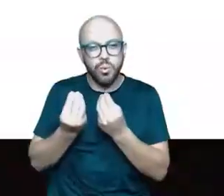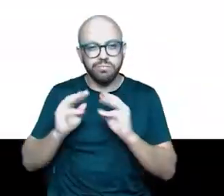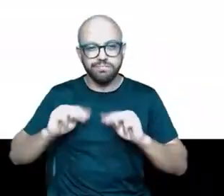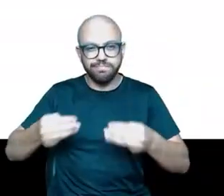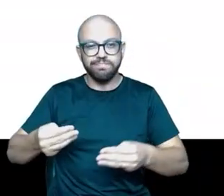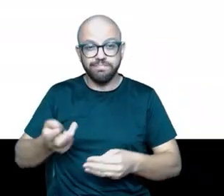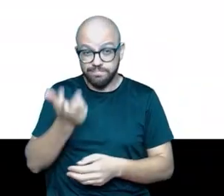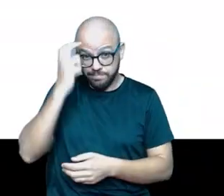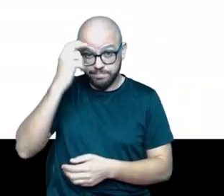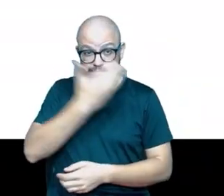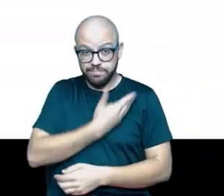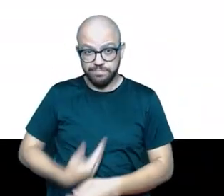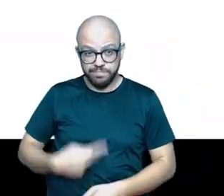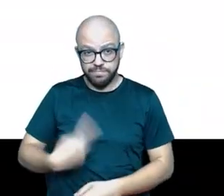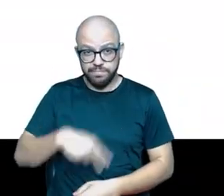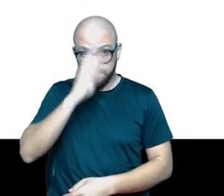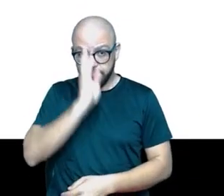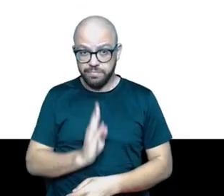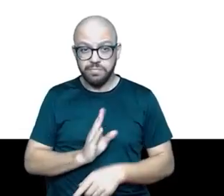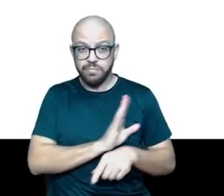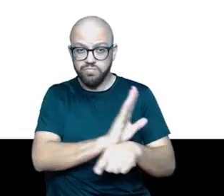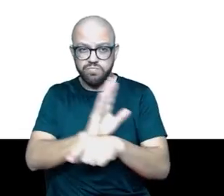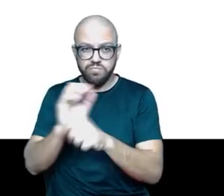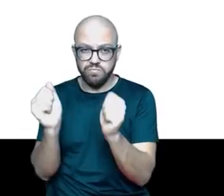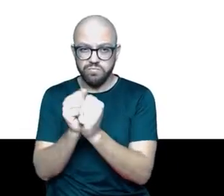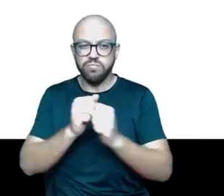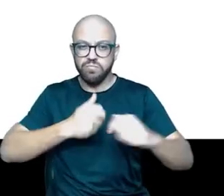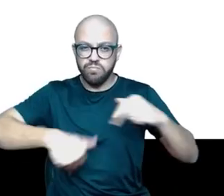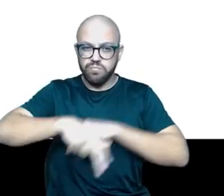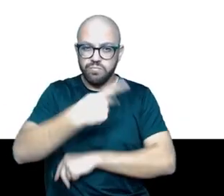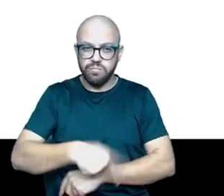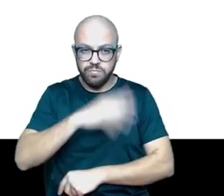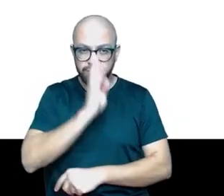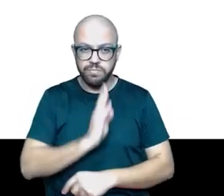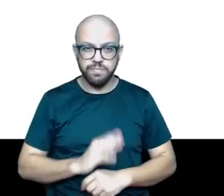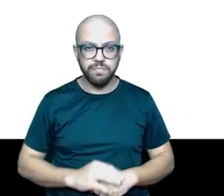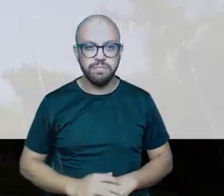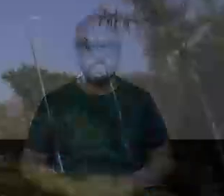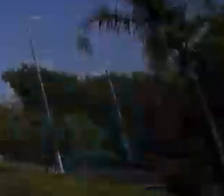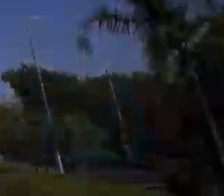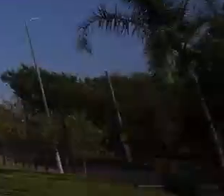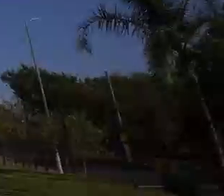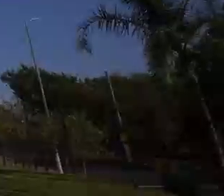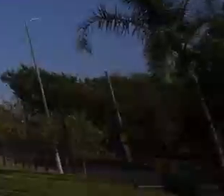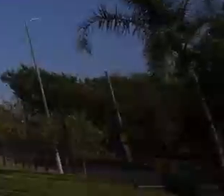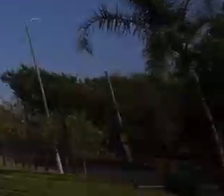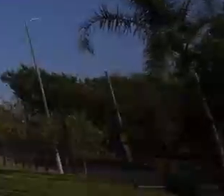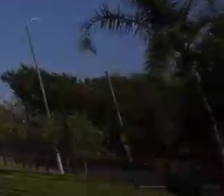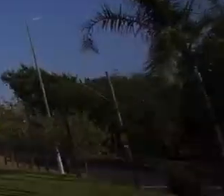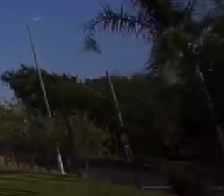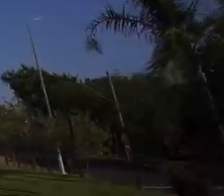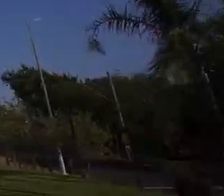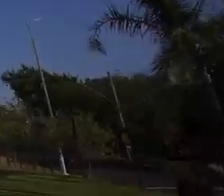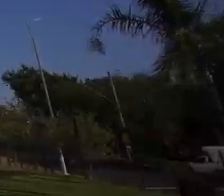Logos: Lei Rouanet, Ministério da Cultura, Governo do Brasil, do lado do povo brasileiro. A entrega